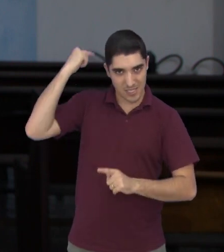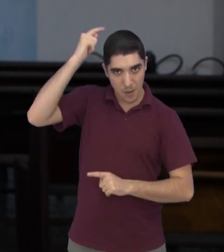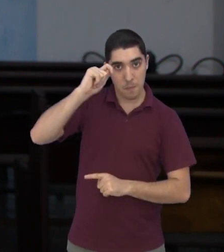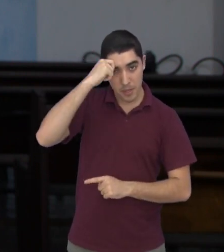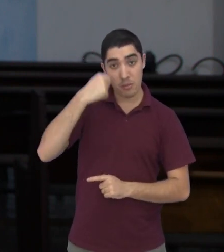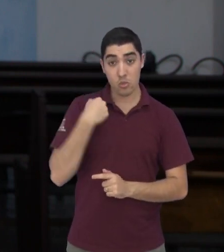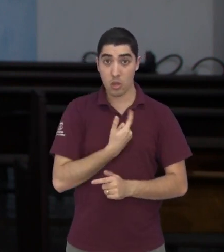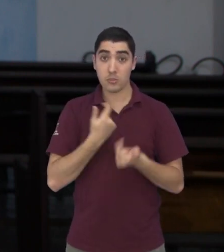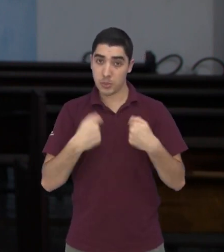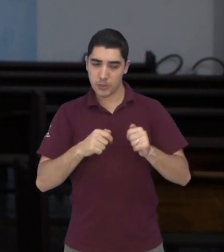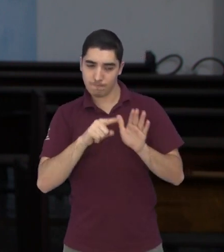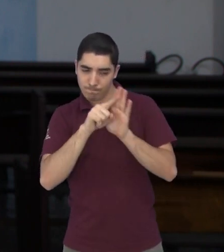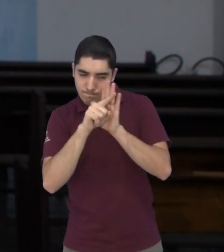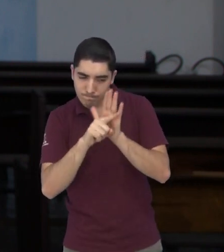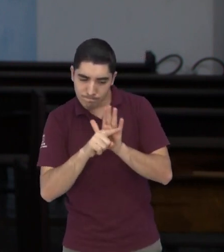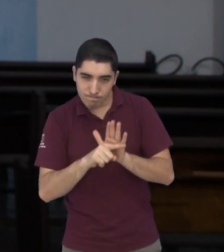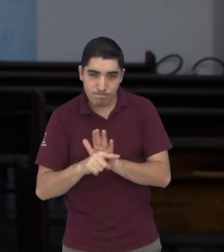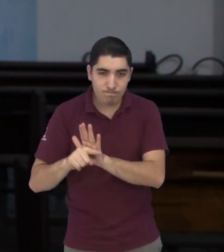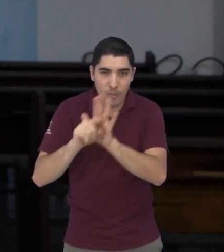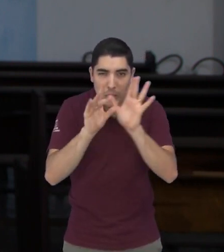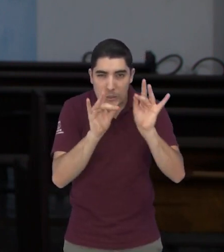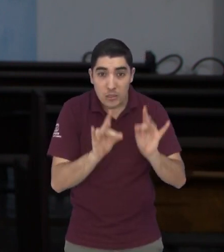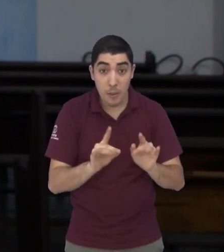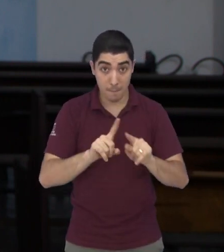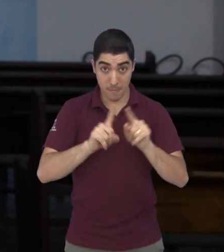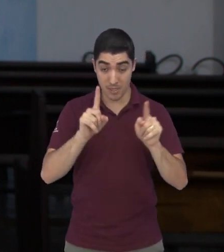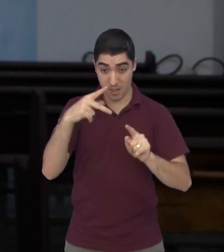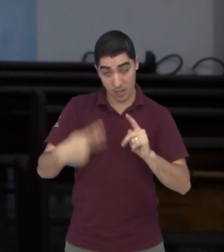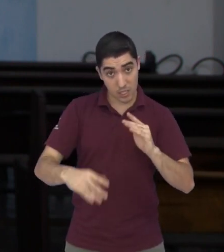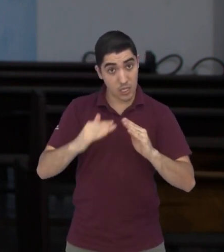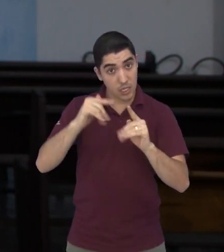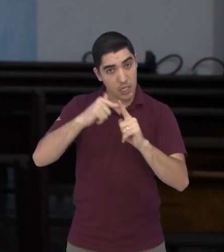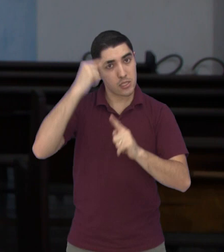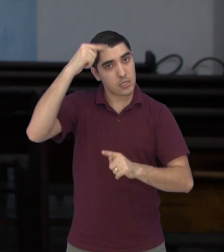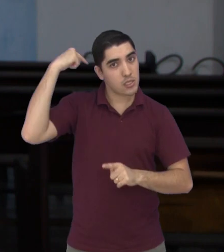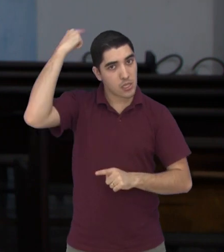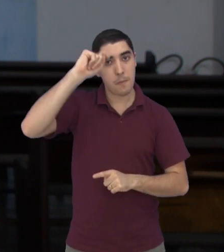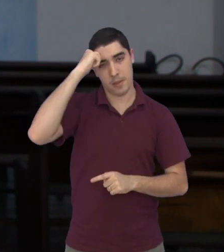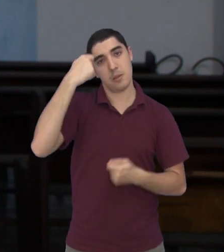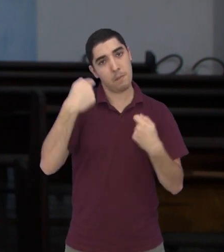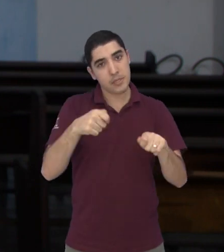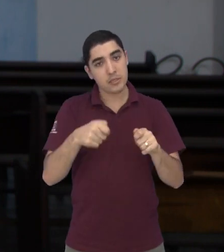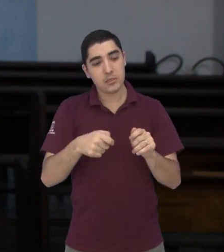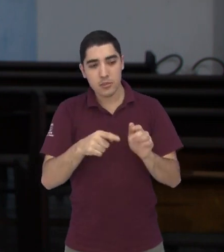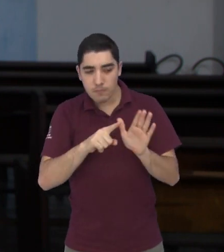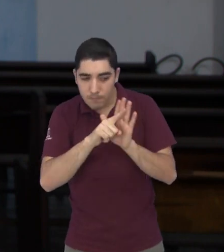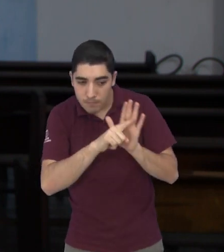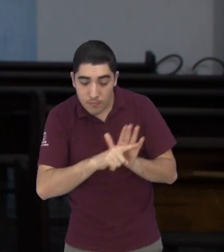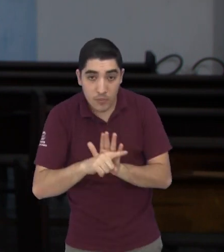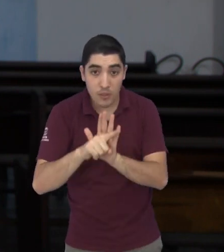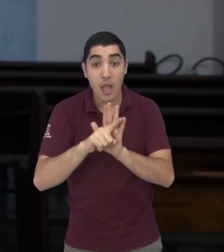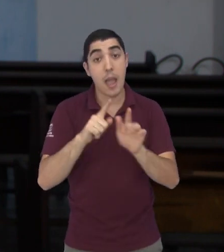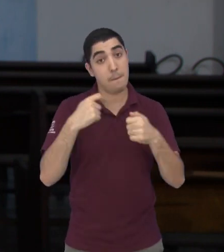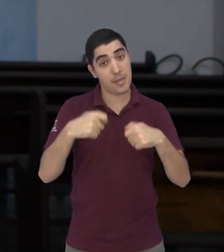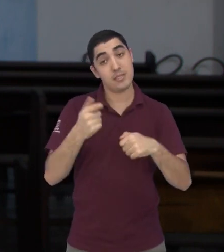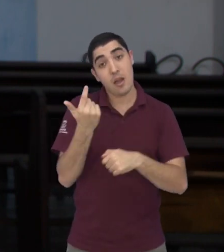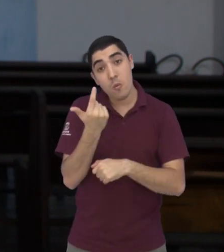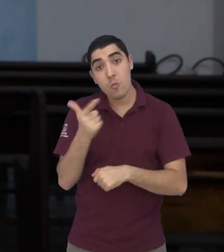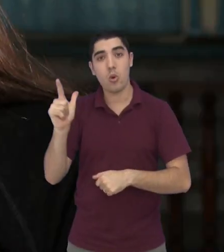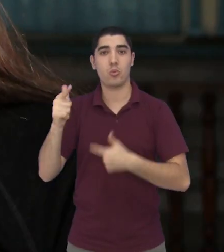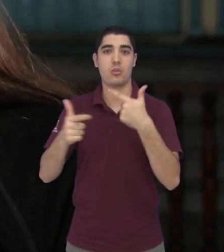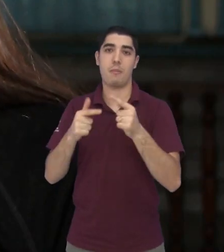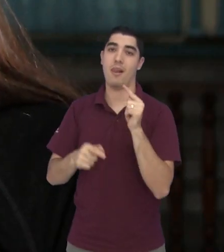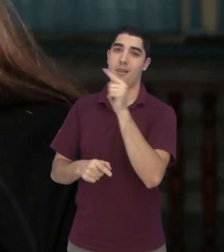veracidade ou não dessa história, pelo menos na Igreja São Benedito. Aí tem que se fazer um outro trabalho na Igreja